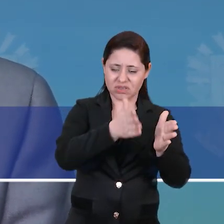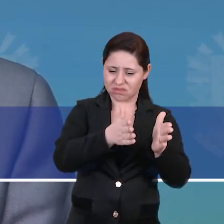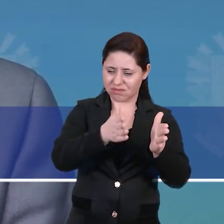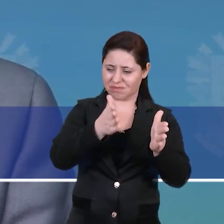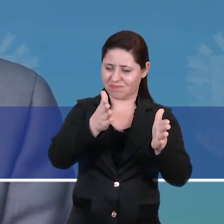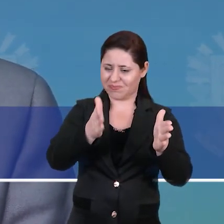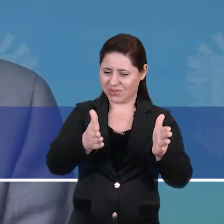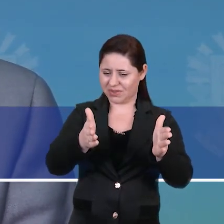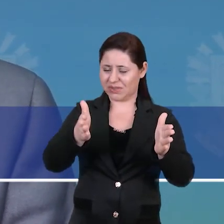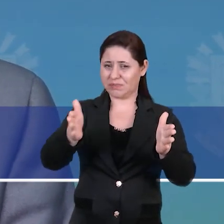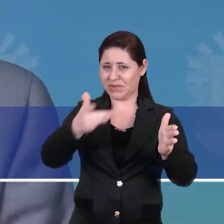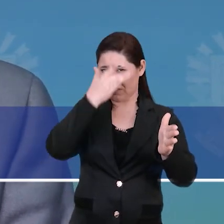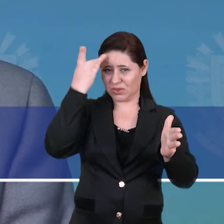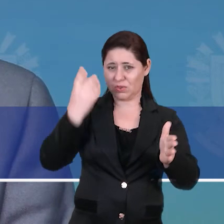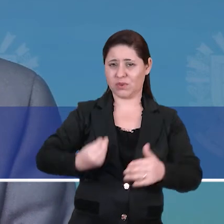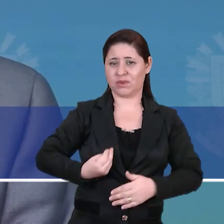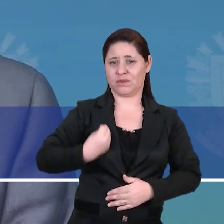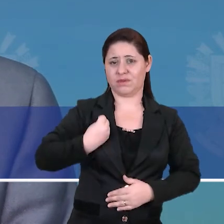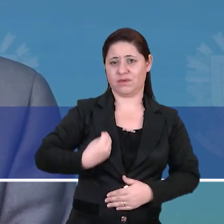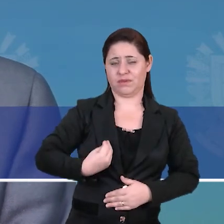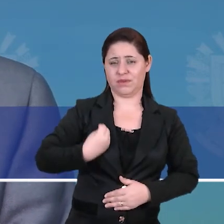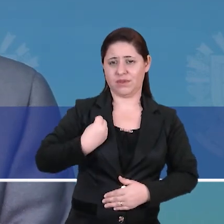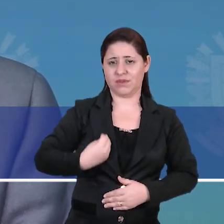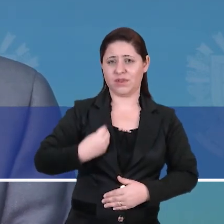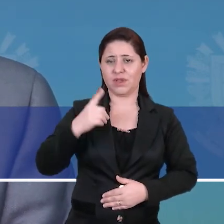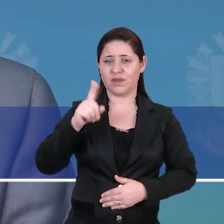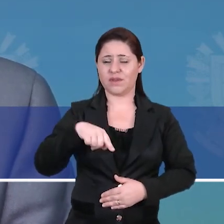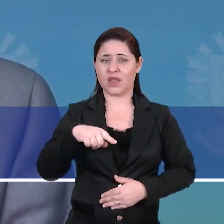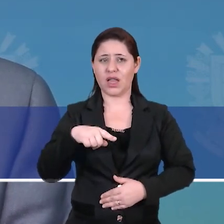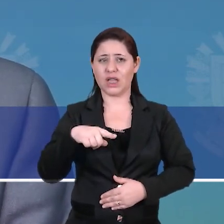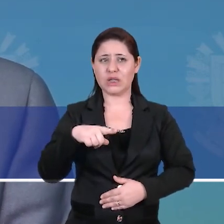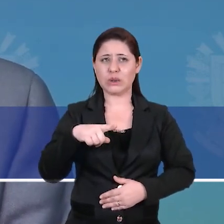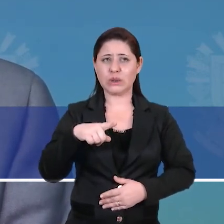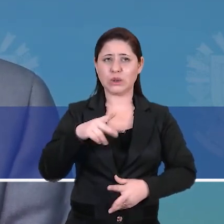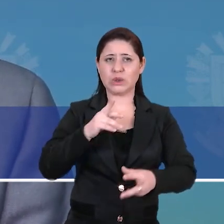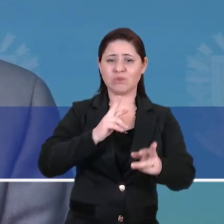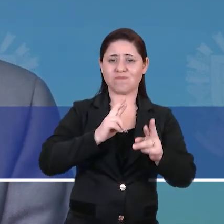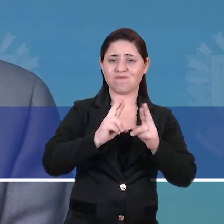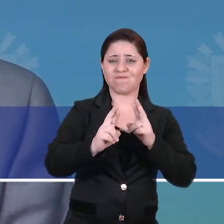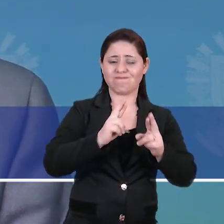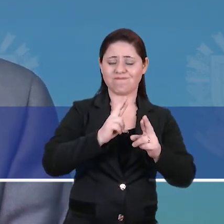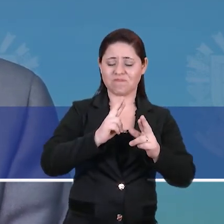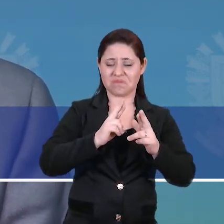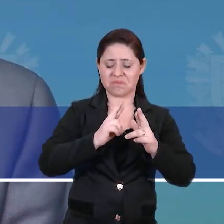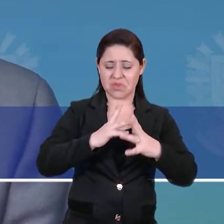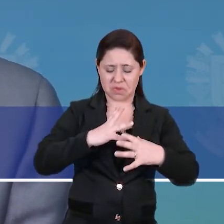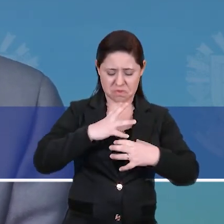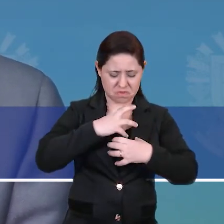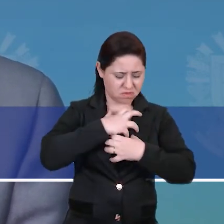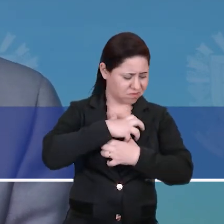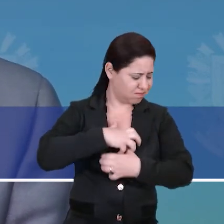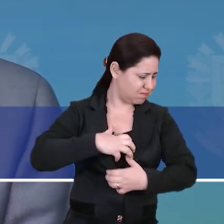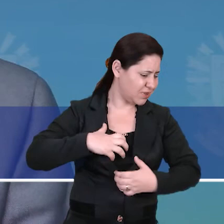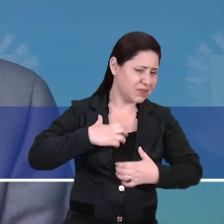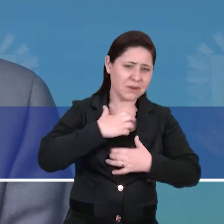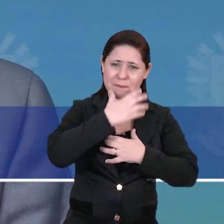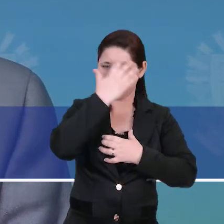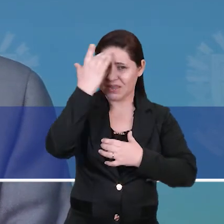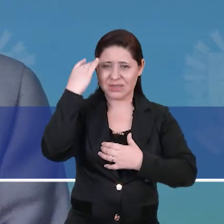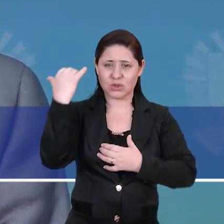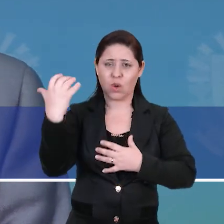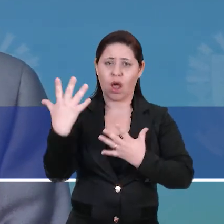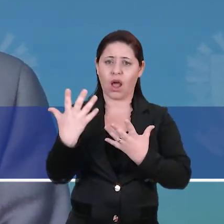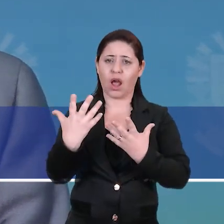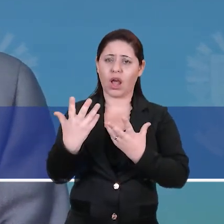a pessoa convive, principalmente em relação à sua baixa autoestima. A partir do momento que a pessoa